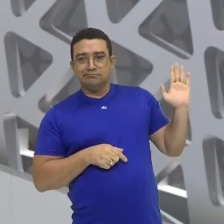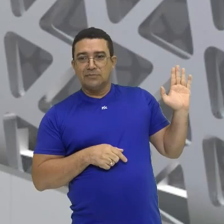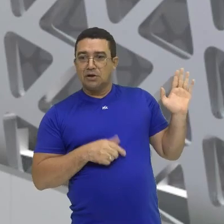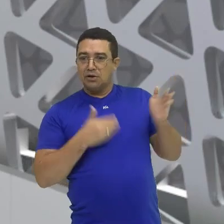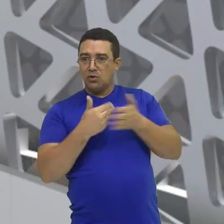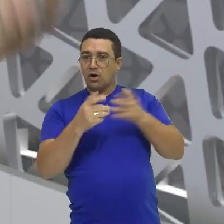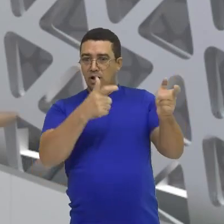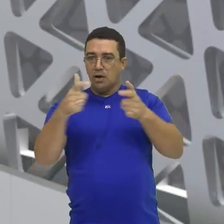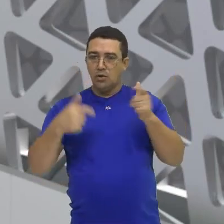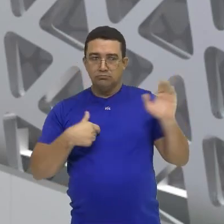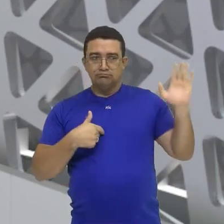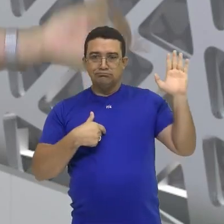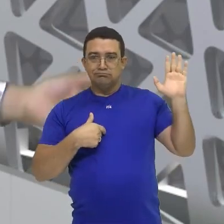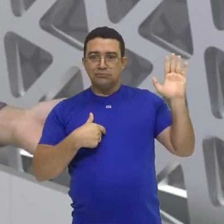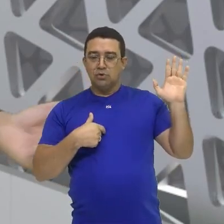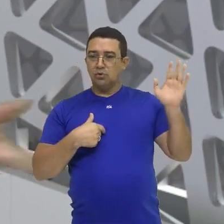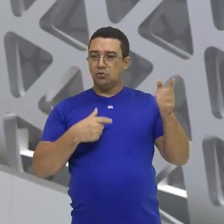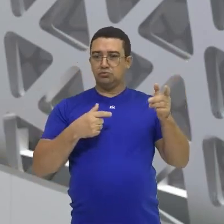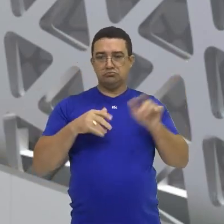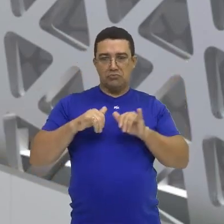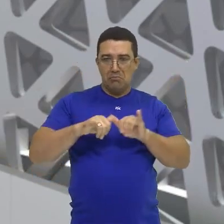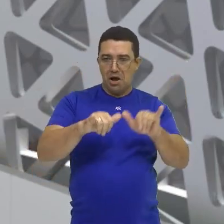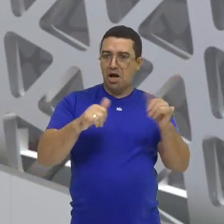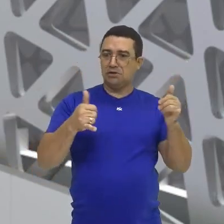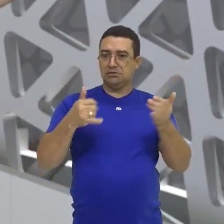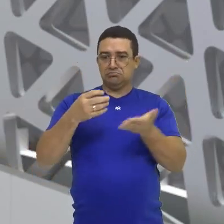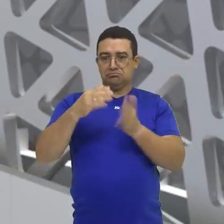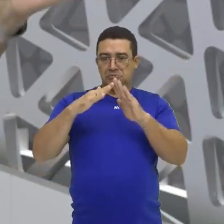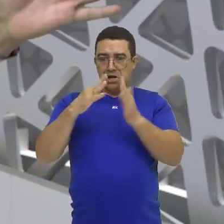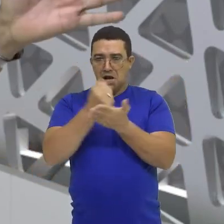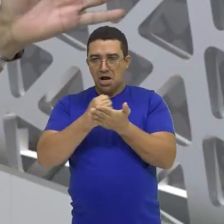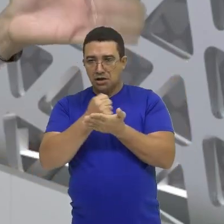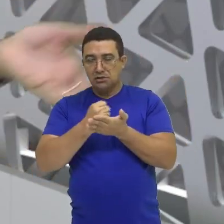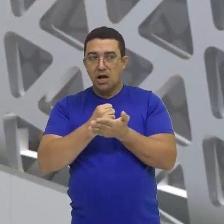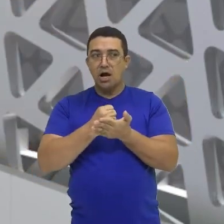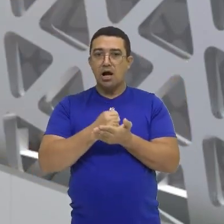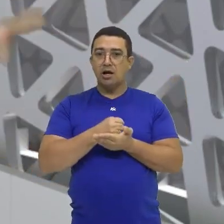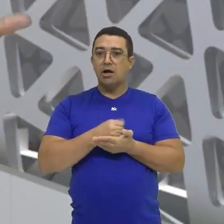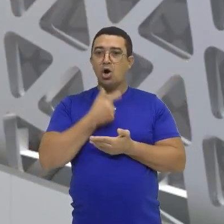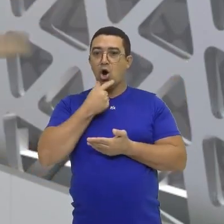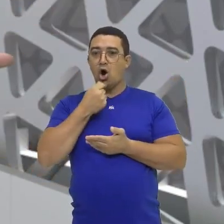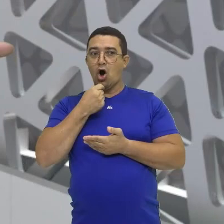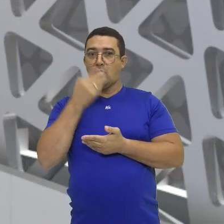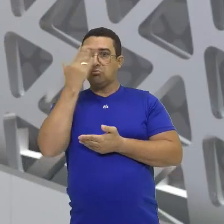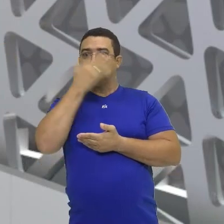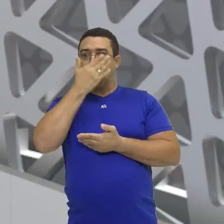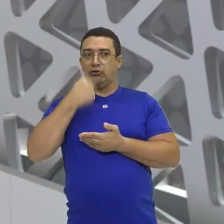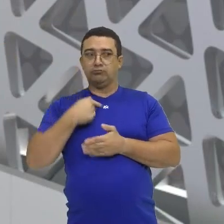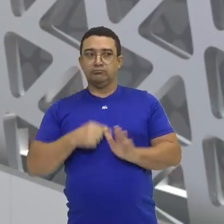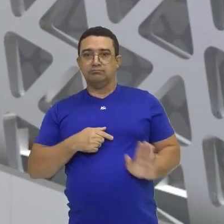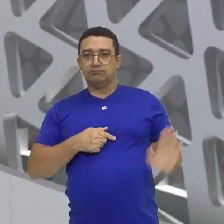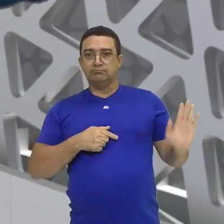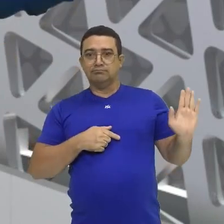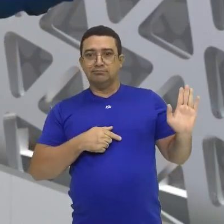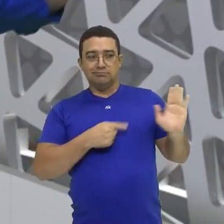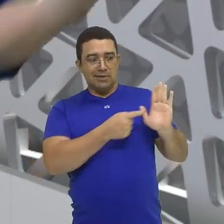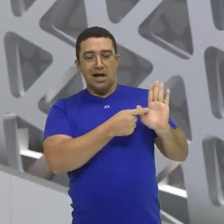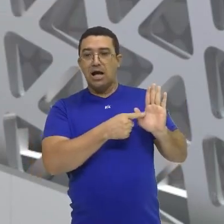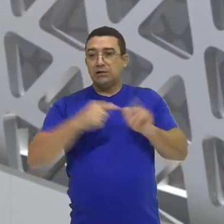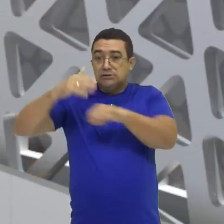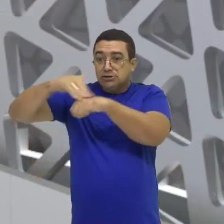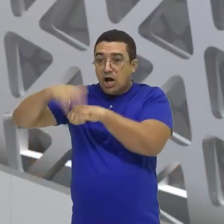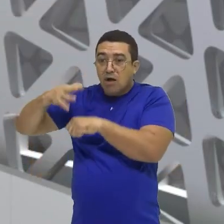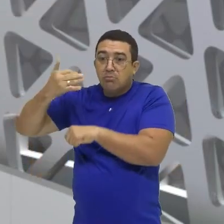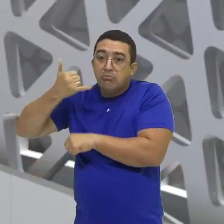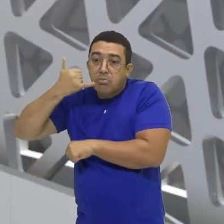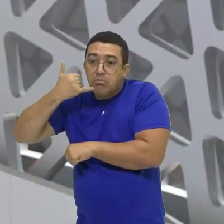lugar, especialmente em farmácia, em supermercado, né? Discretamente para o companheiro não ver, para o agressor não ver. Então, você já chama a polícia